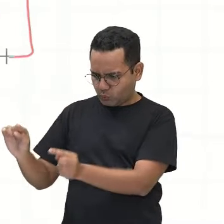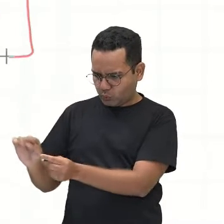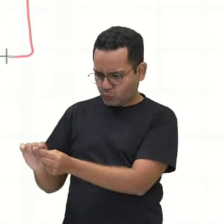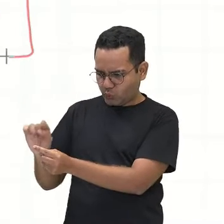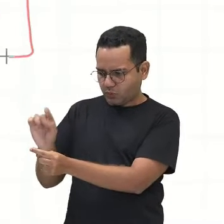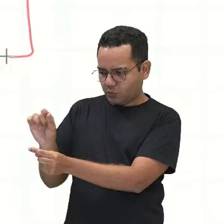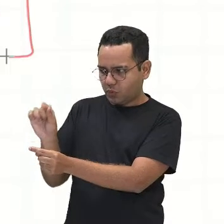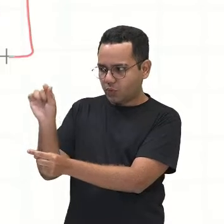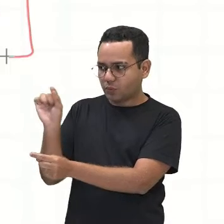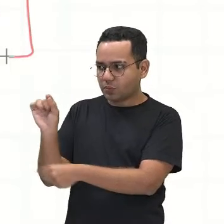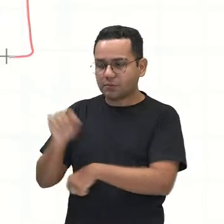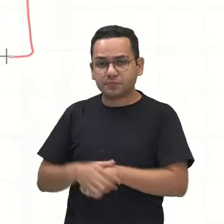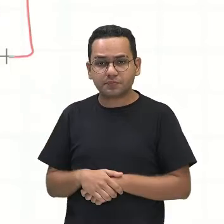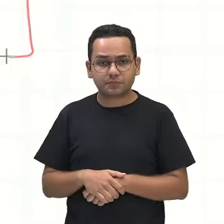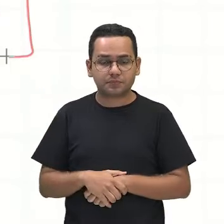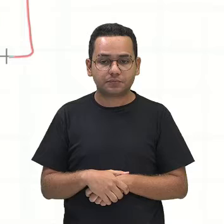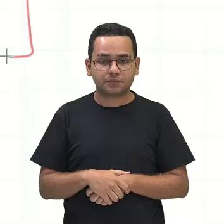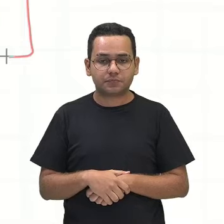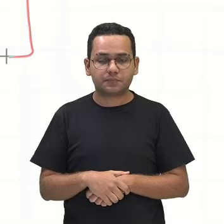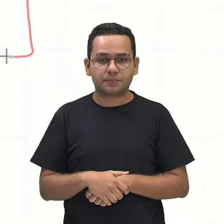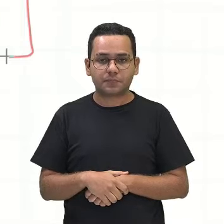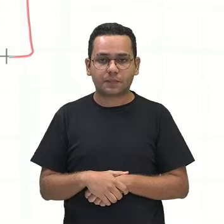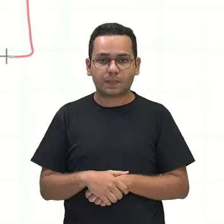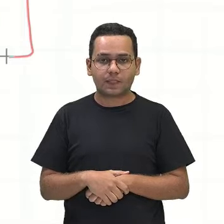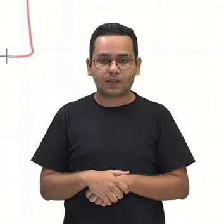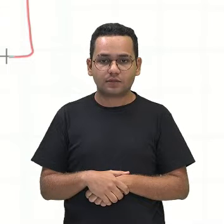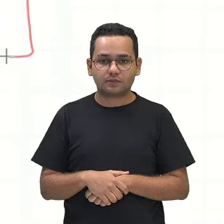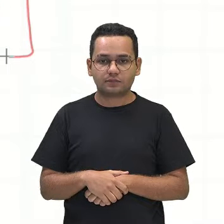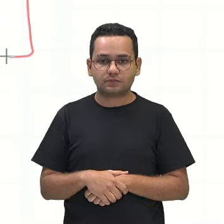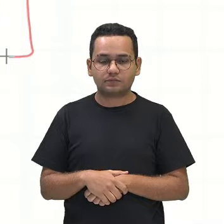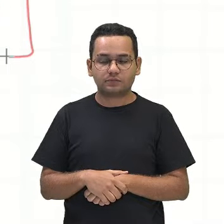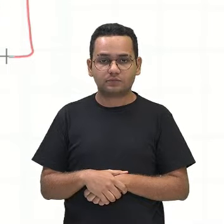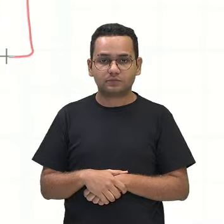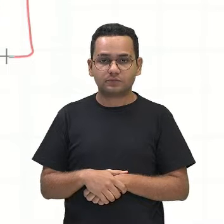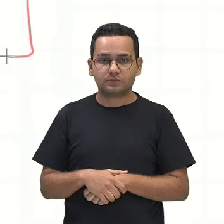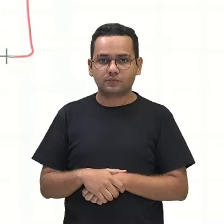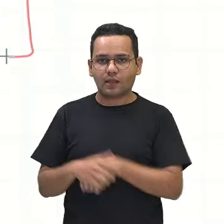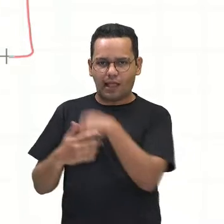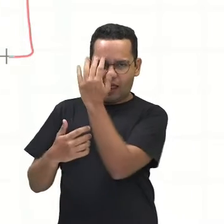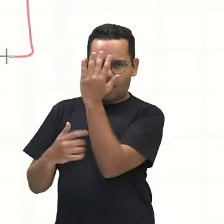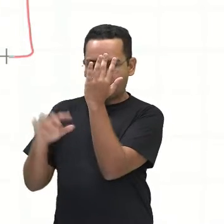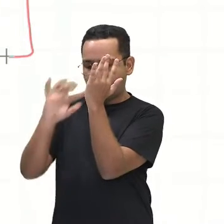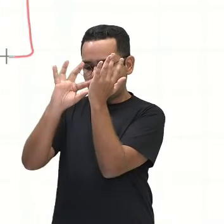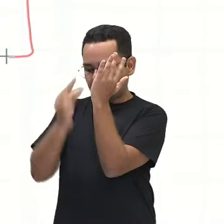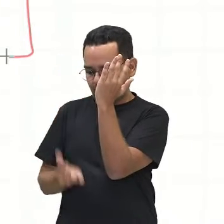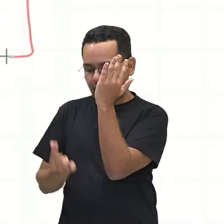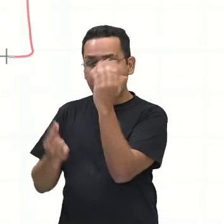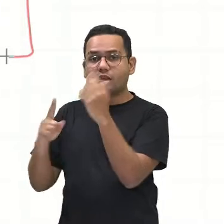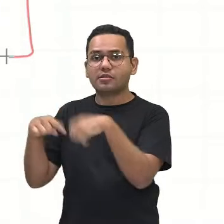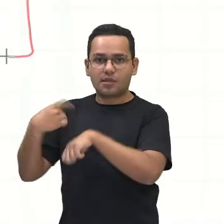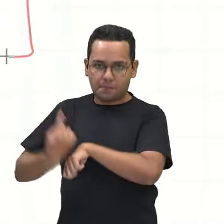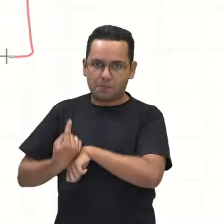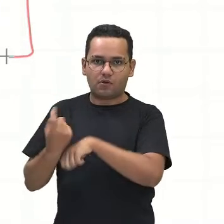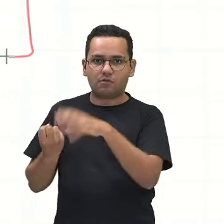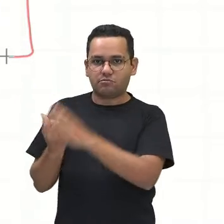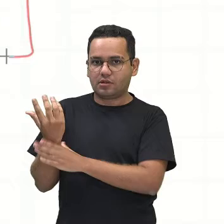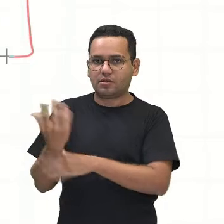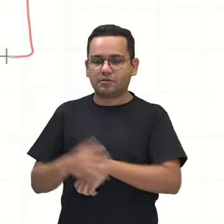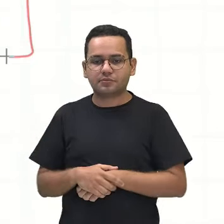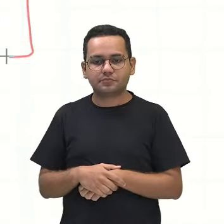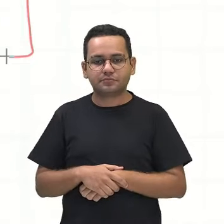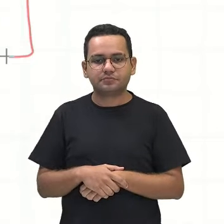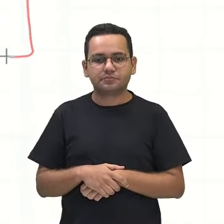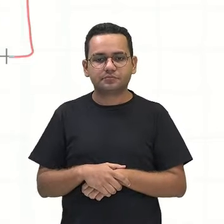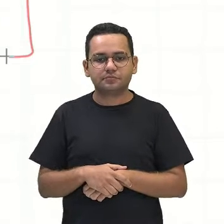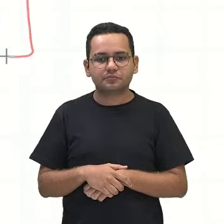ó, depois de cair da árvore. Então, ao redor da planta, ele pode se localizar ao redor da